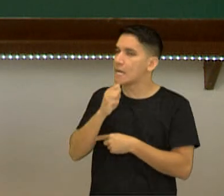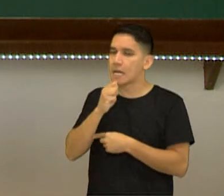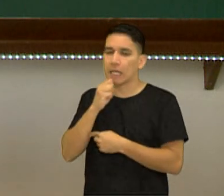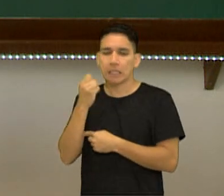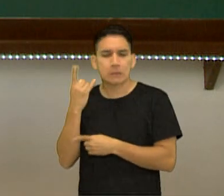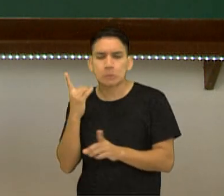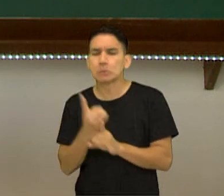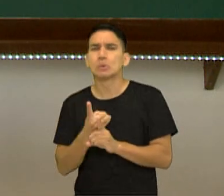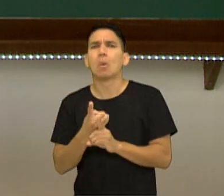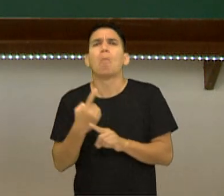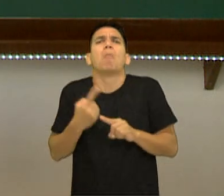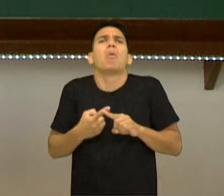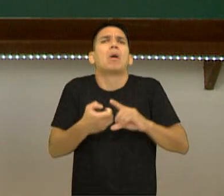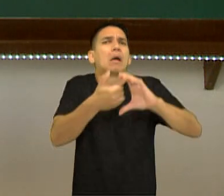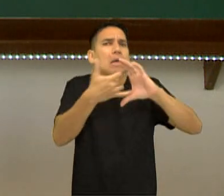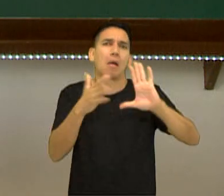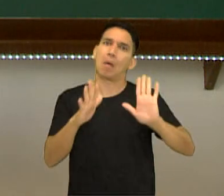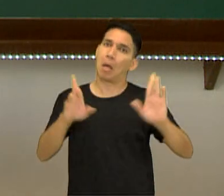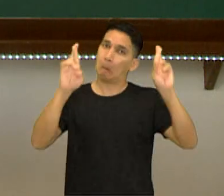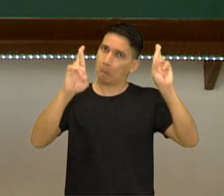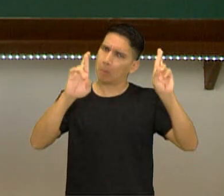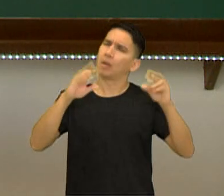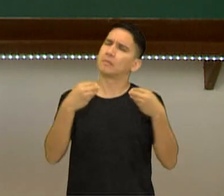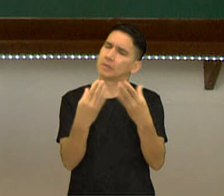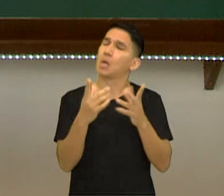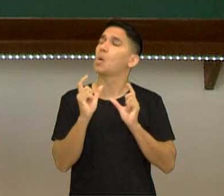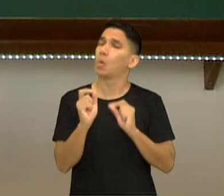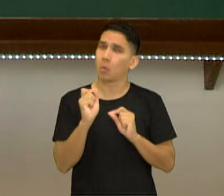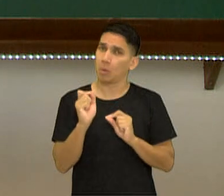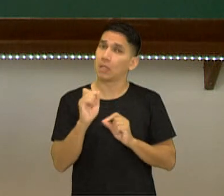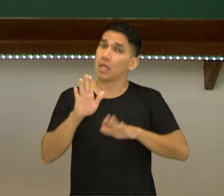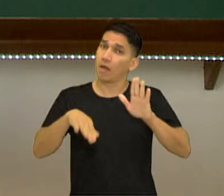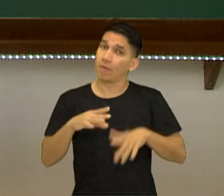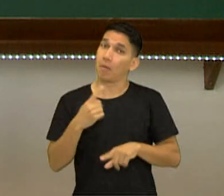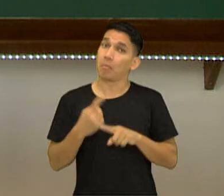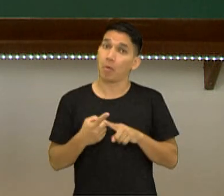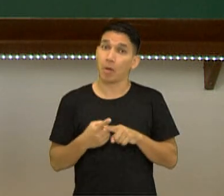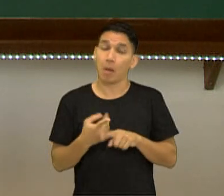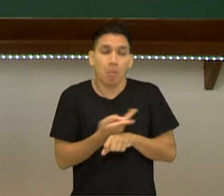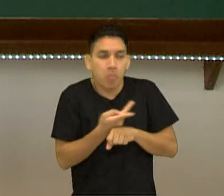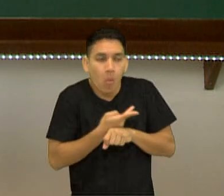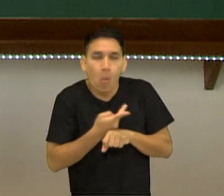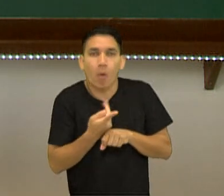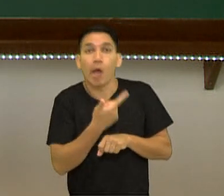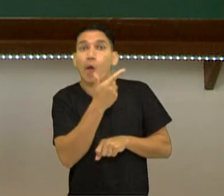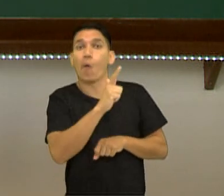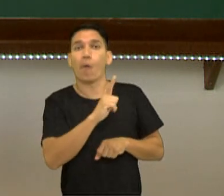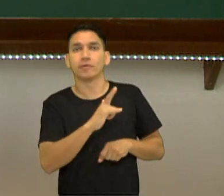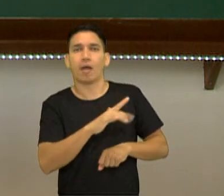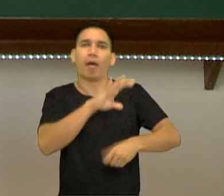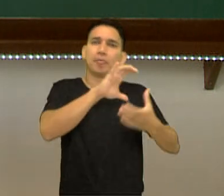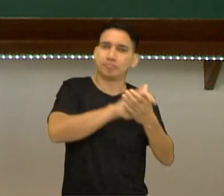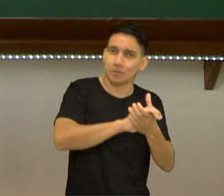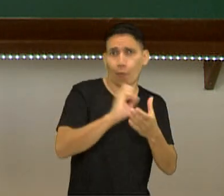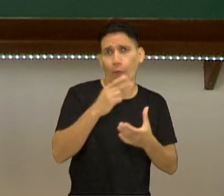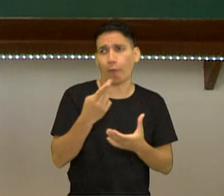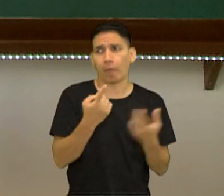essa característica, mas garanto que deve ser ou para arrumar aí uma parceira ou para se defender de algum ataque, não é